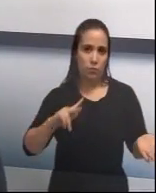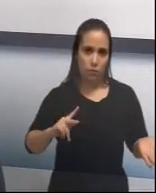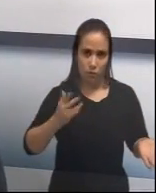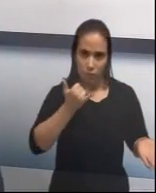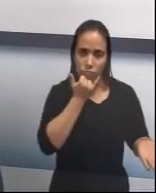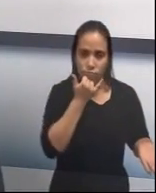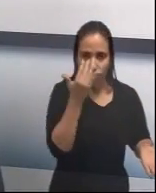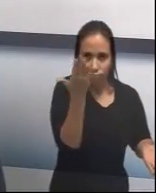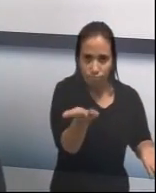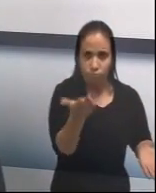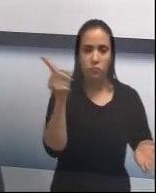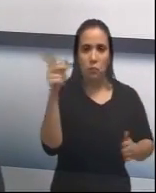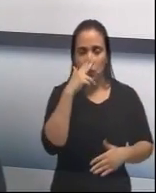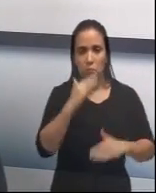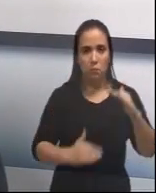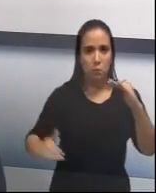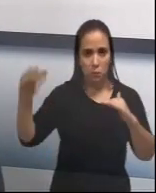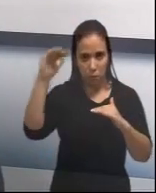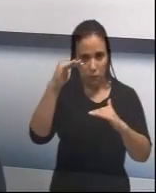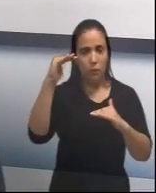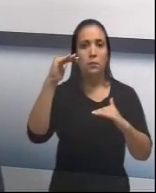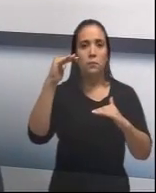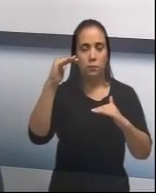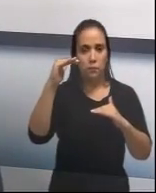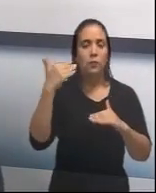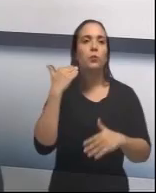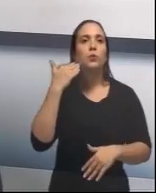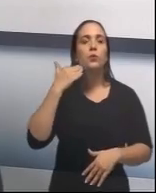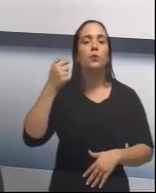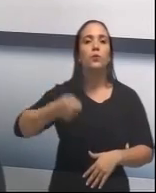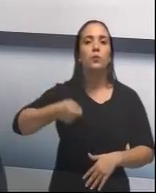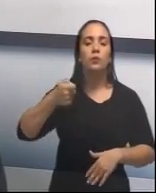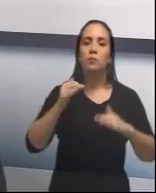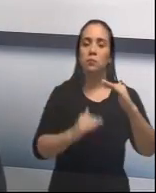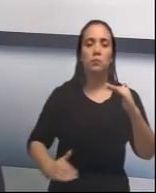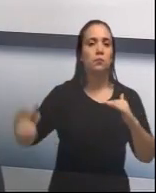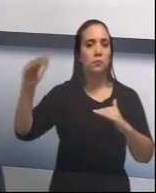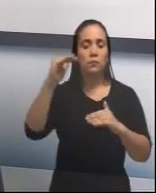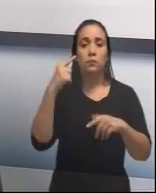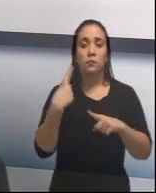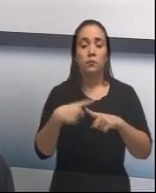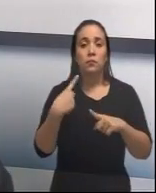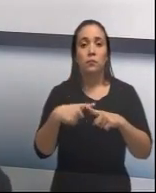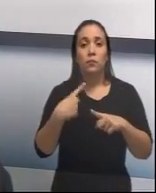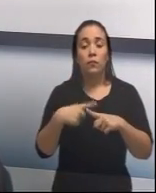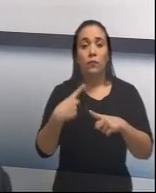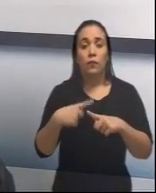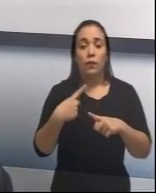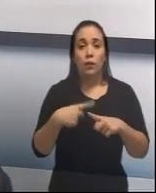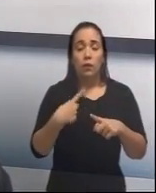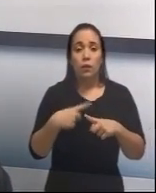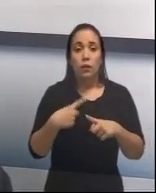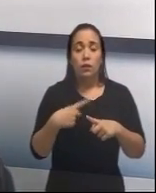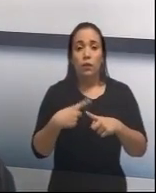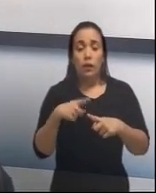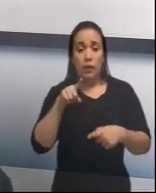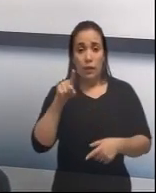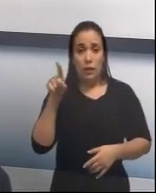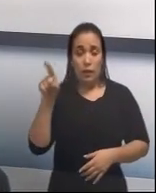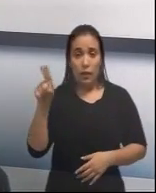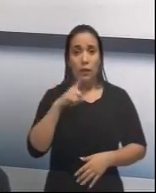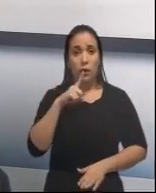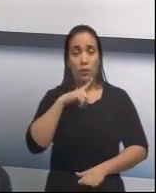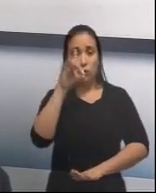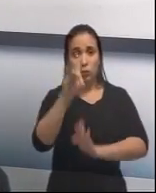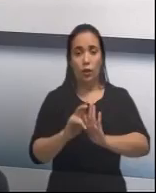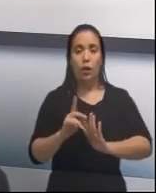Ministério Público eu dizer isso, mas ele está acima de vocês. E está acima dos juízes. Por quê? Porque ele tinha, como vocês dizem, que ser legal, o